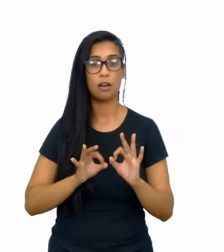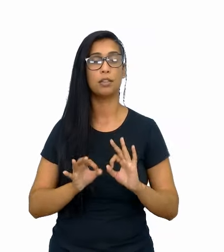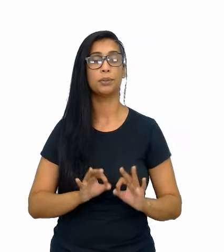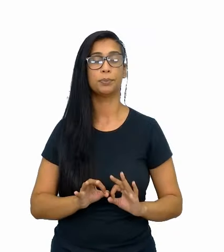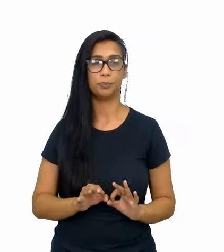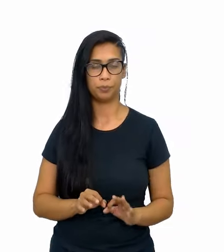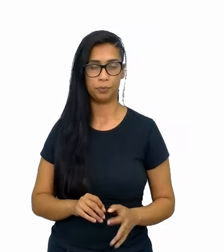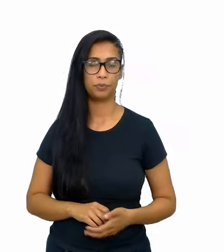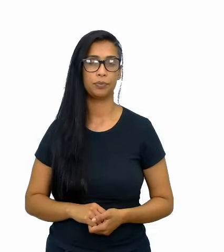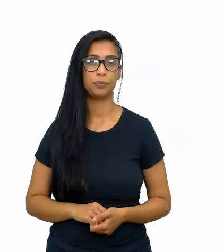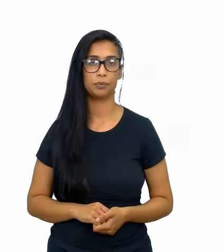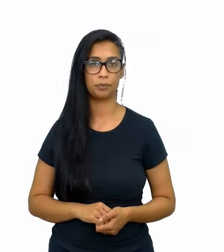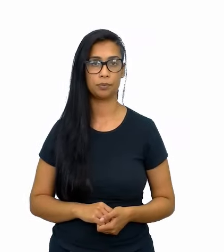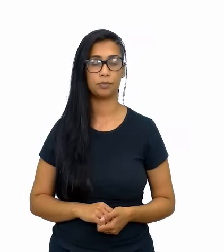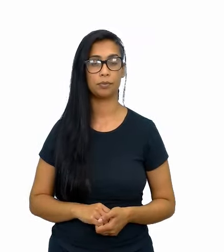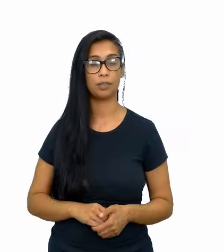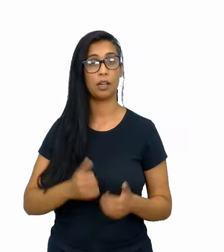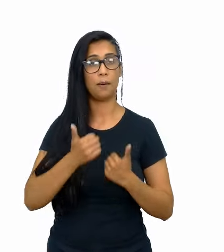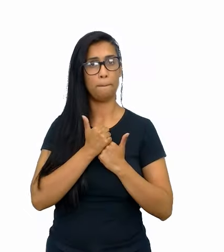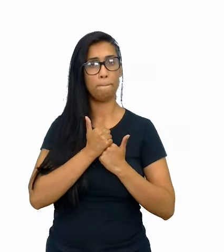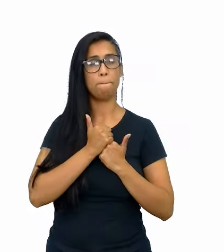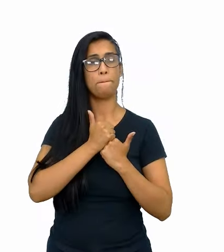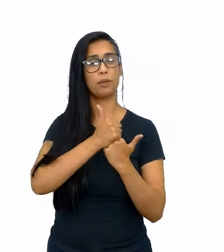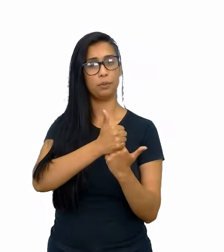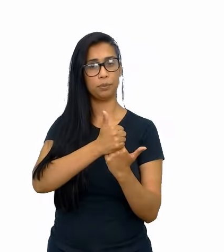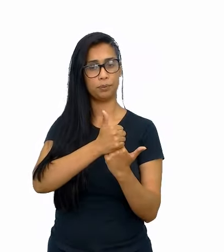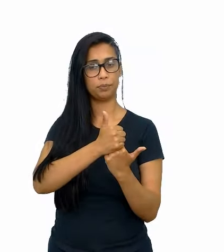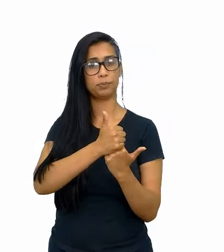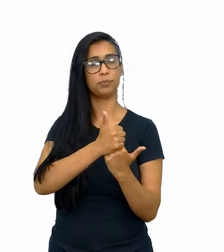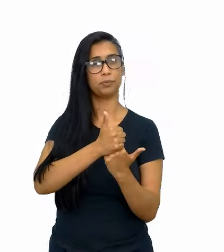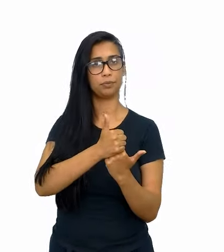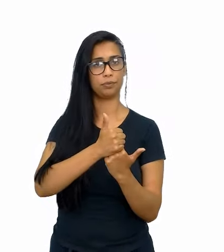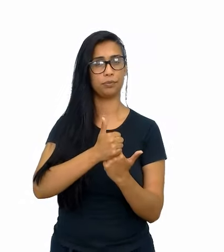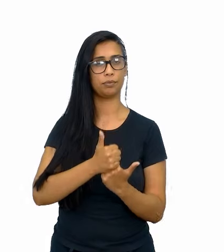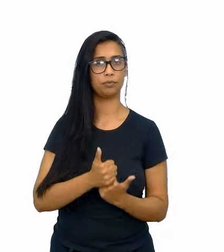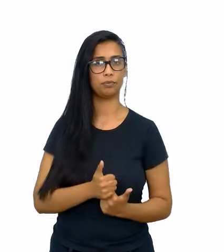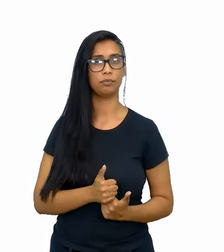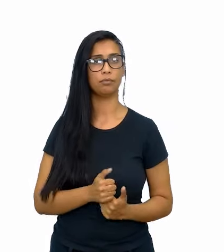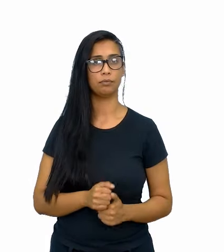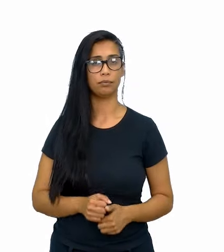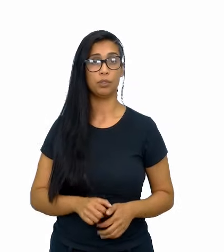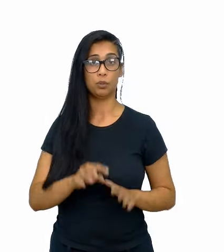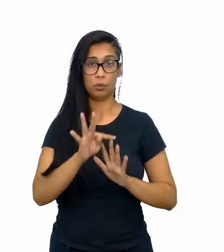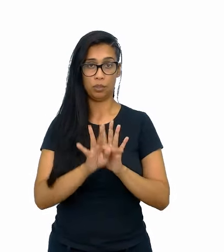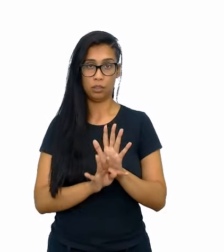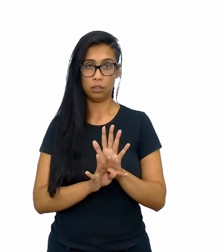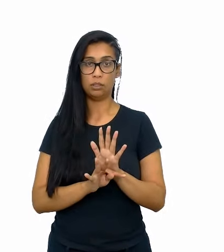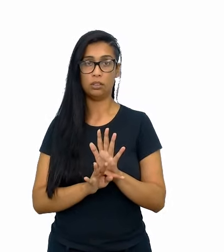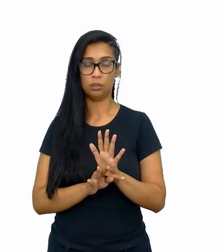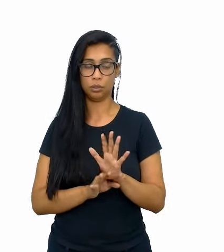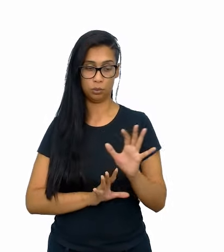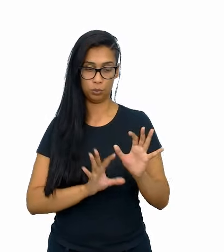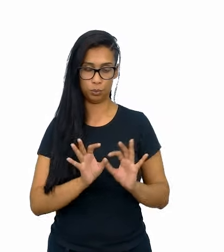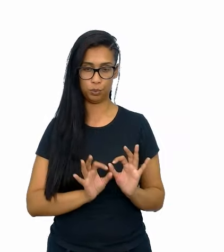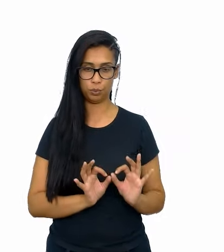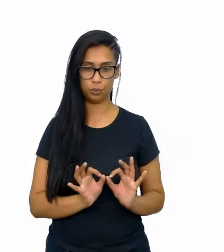esse procedimento, ele apoia depois a construção do texto individual. Então, eles vão